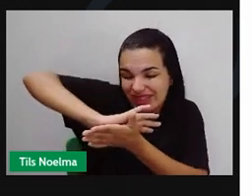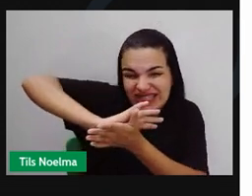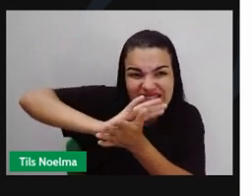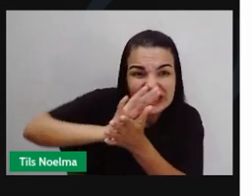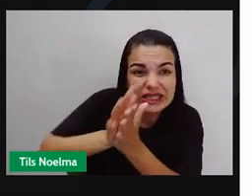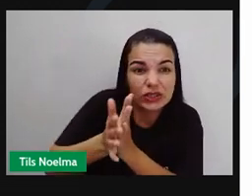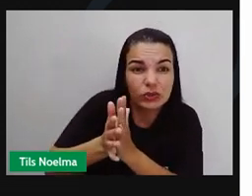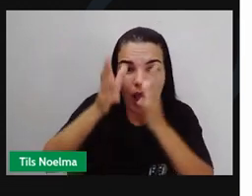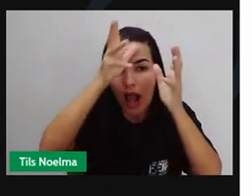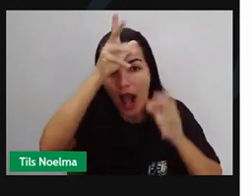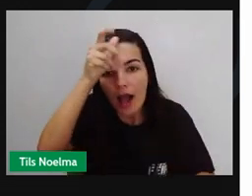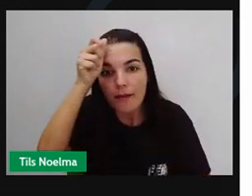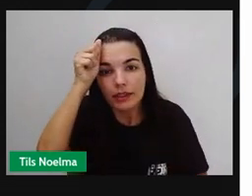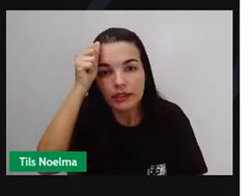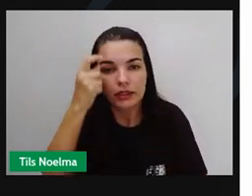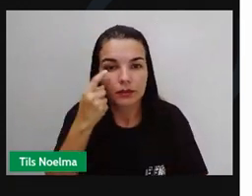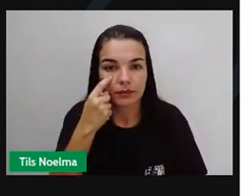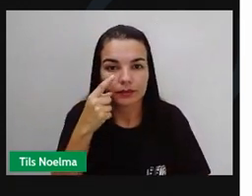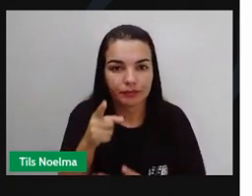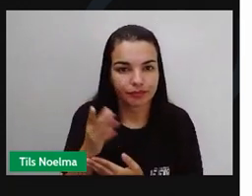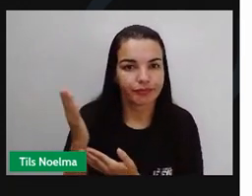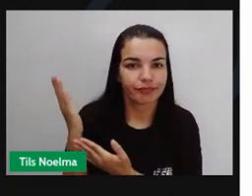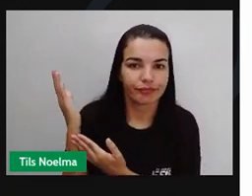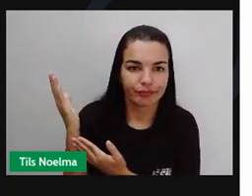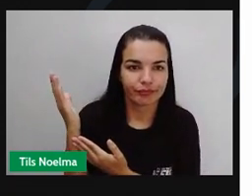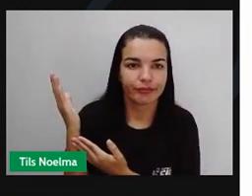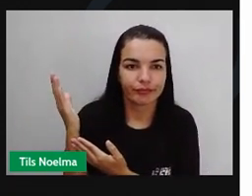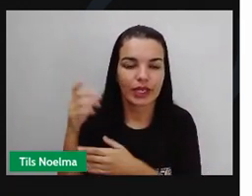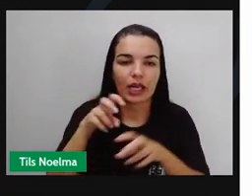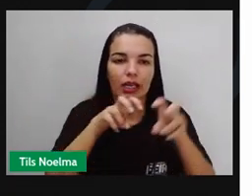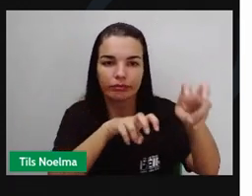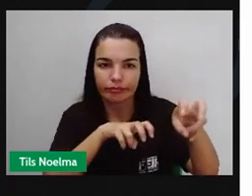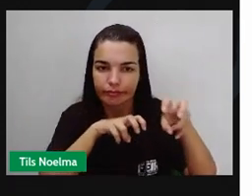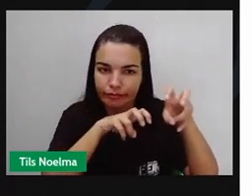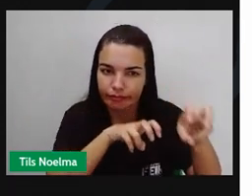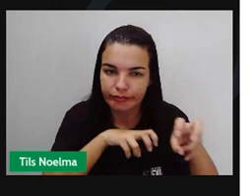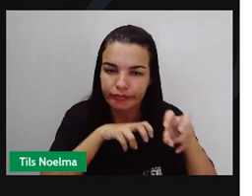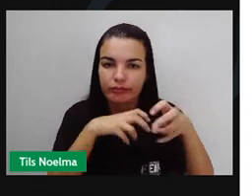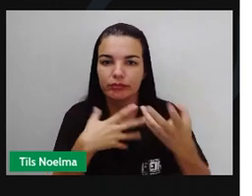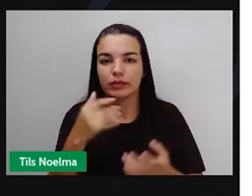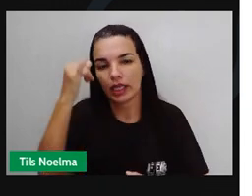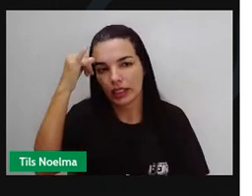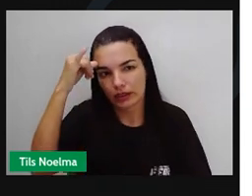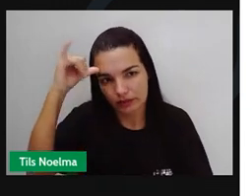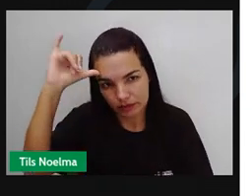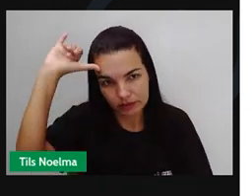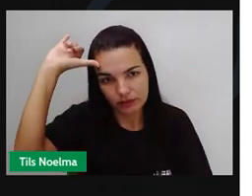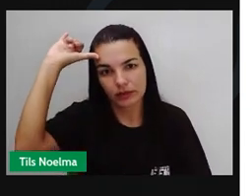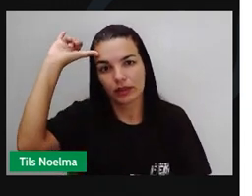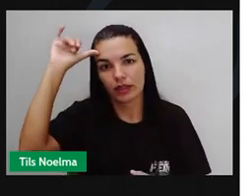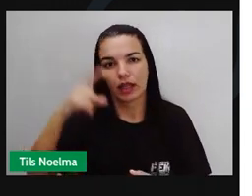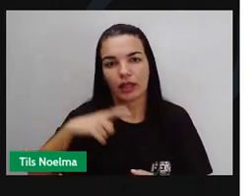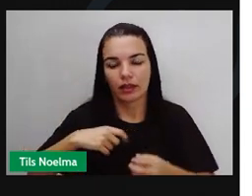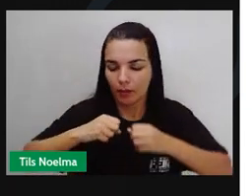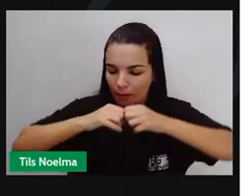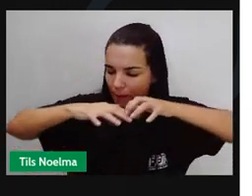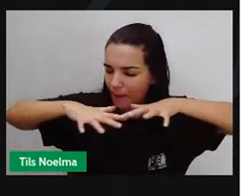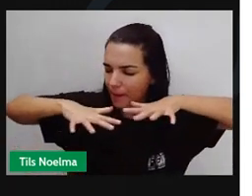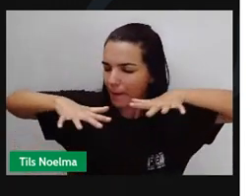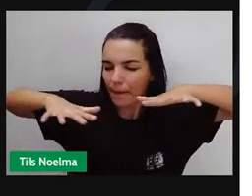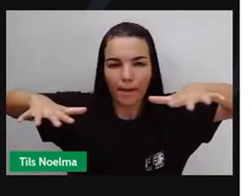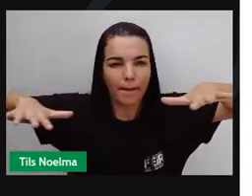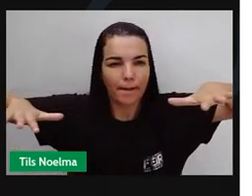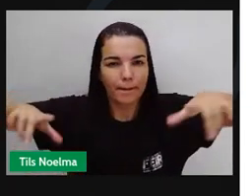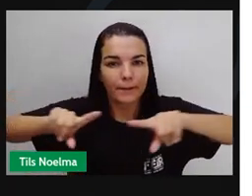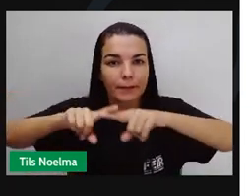da Amazônia. A pecuária e os cultivos da soja e da cana-de-açúcar se expandem pela Amazônia. Para dar lugar às atividades